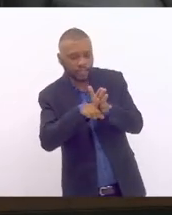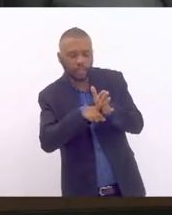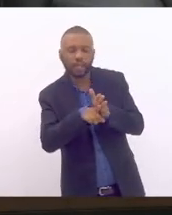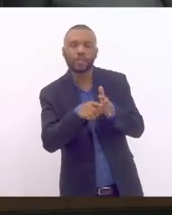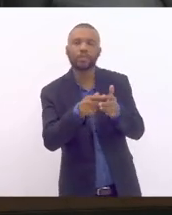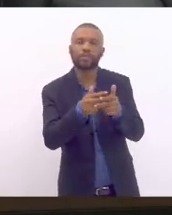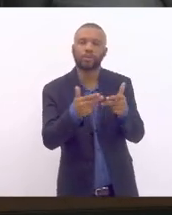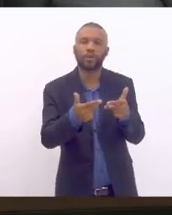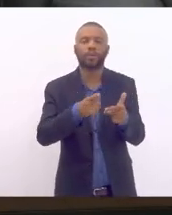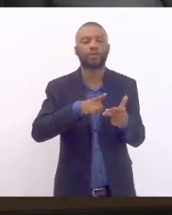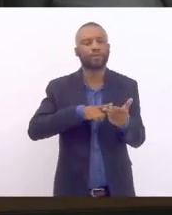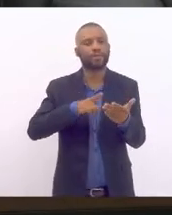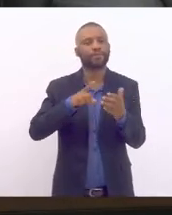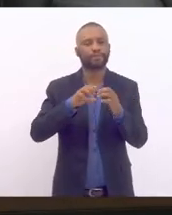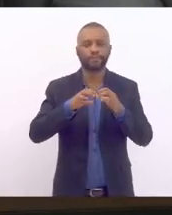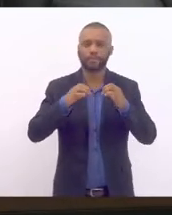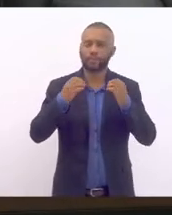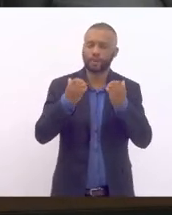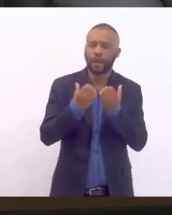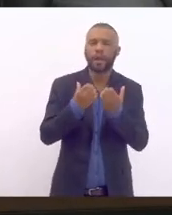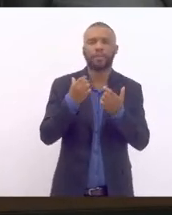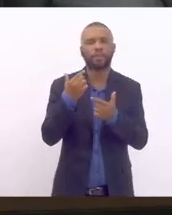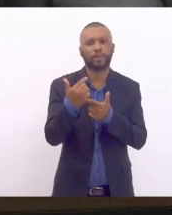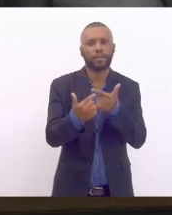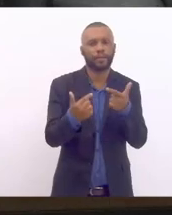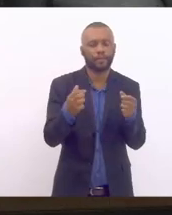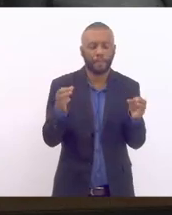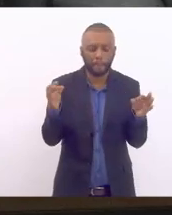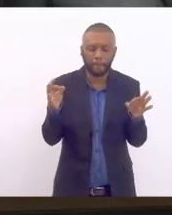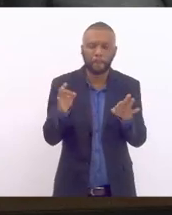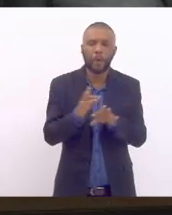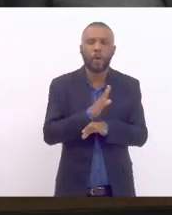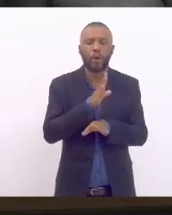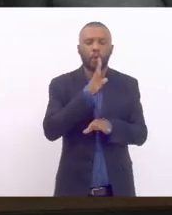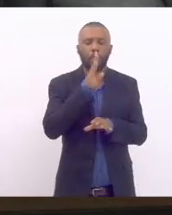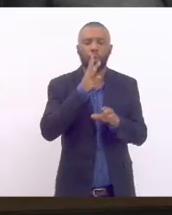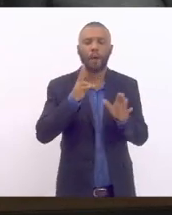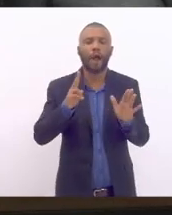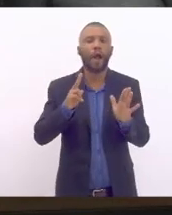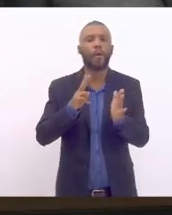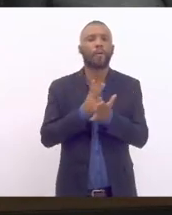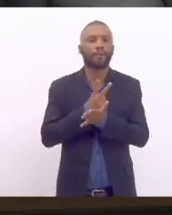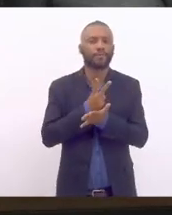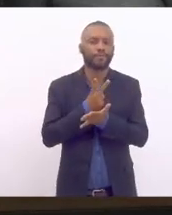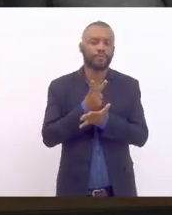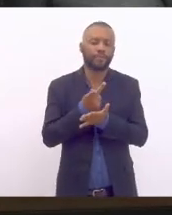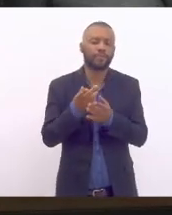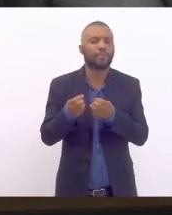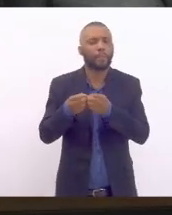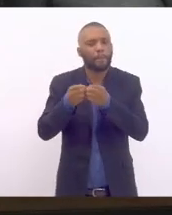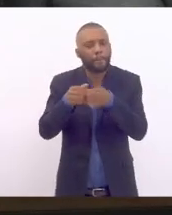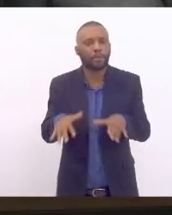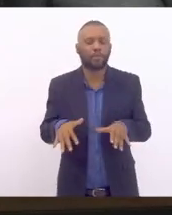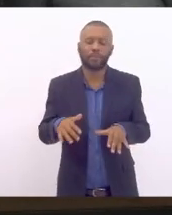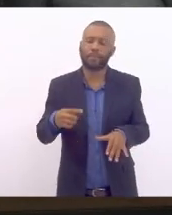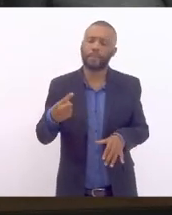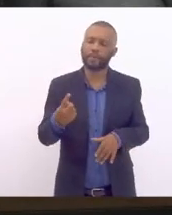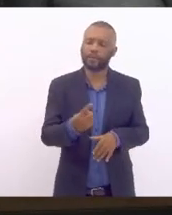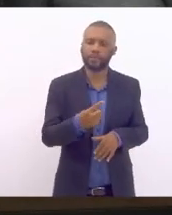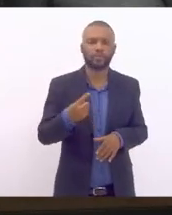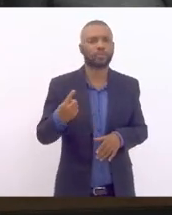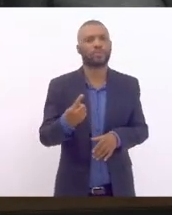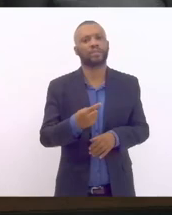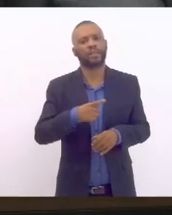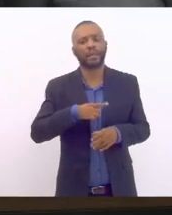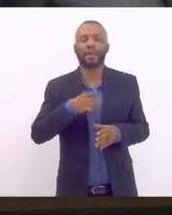estava ainda congresso trabalhando e daqui a pouco tudo isso aconteceu foi muito danoso para a gente